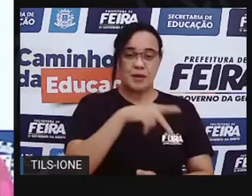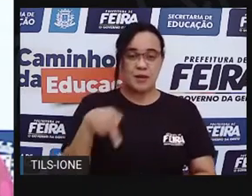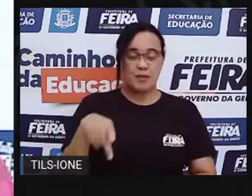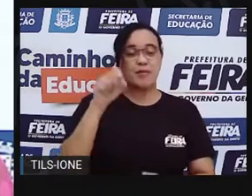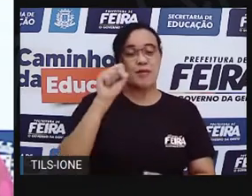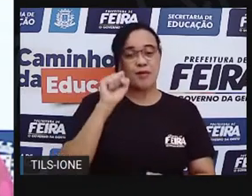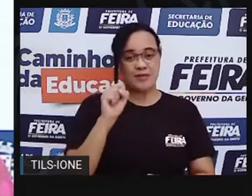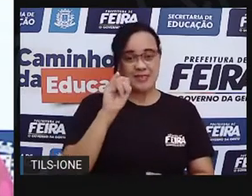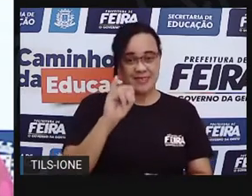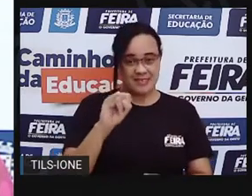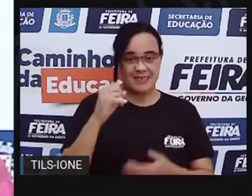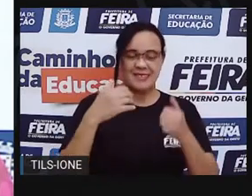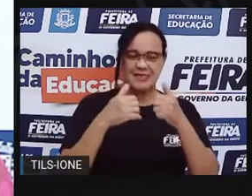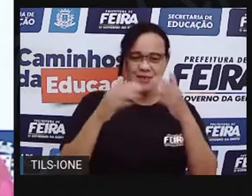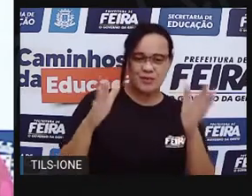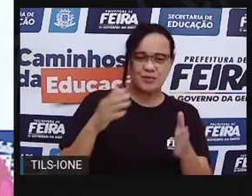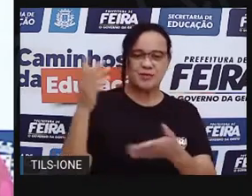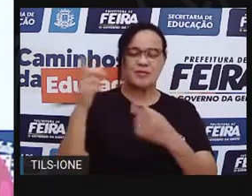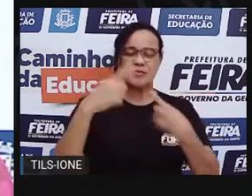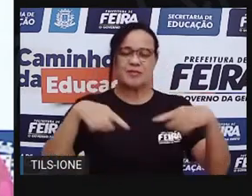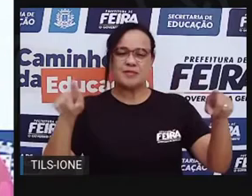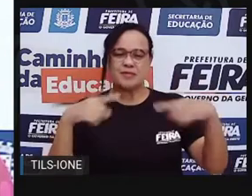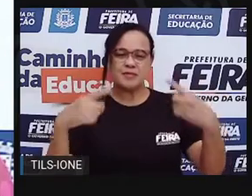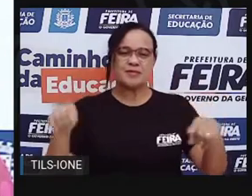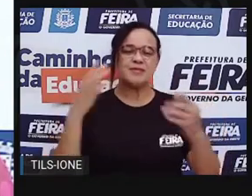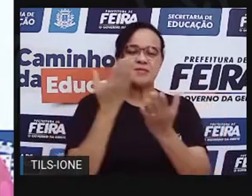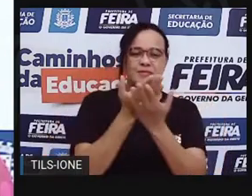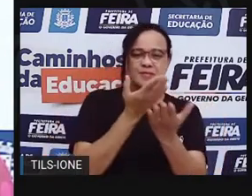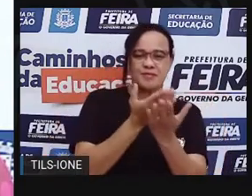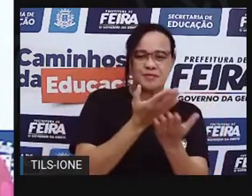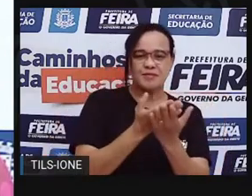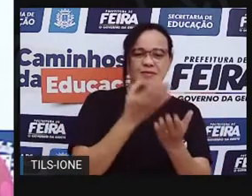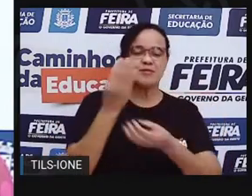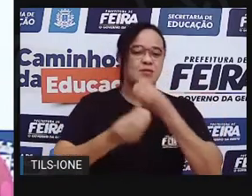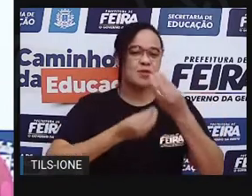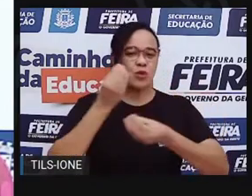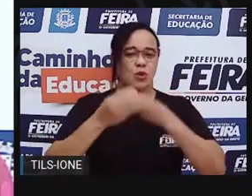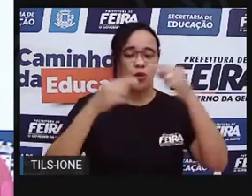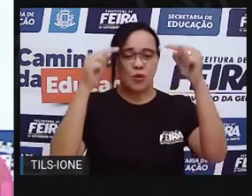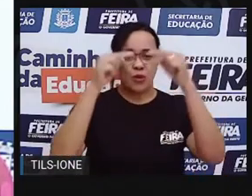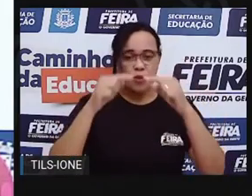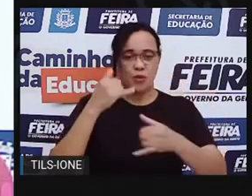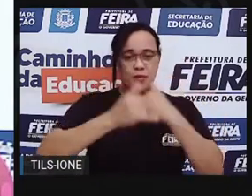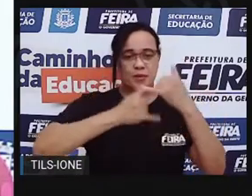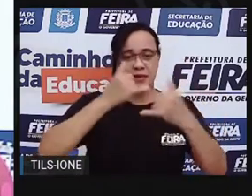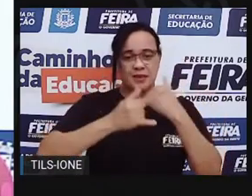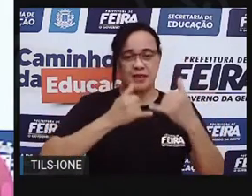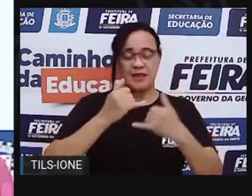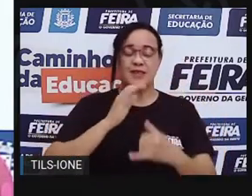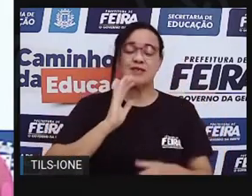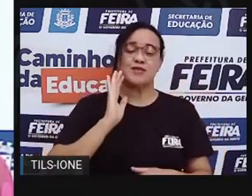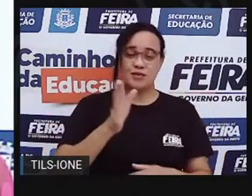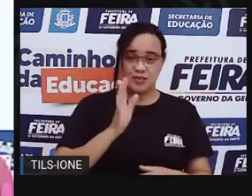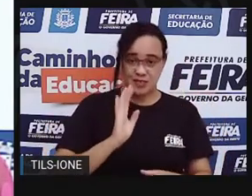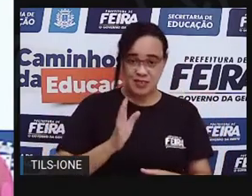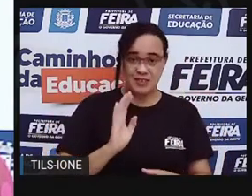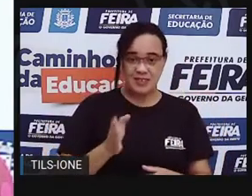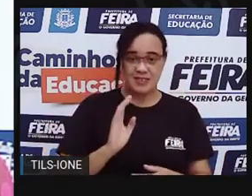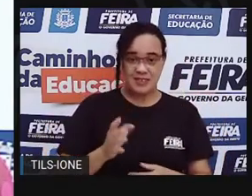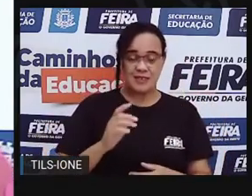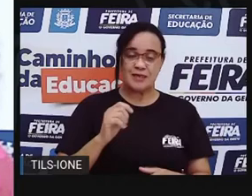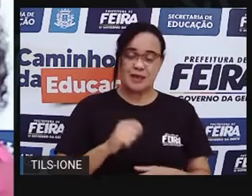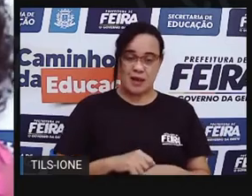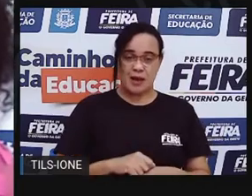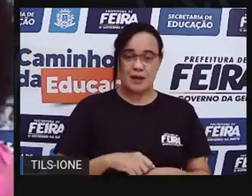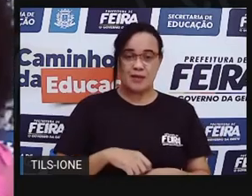começar a nossa aula hoje cantando essa música que fala de um brinquedo. Vocês já brincaram de peão? Você já brincou de